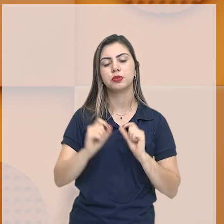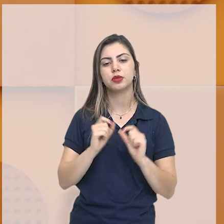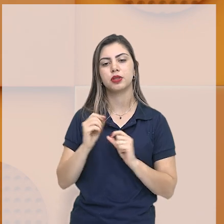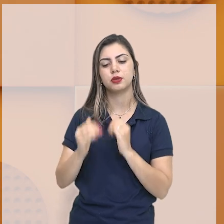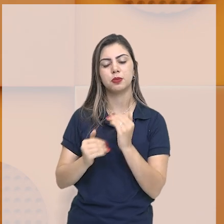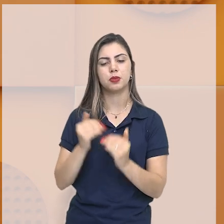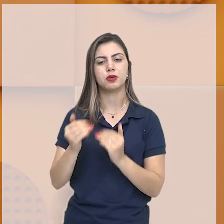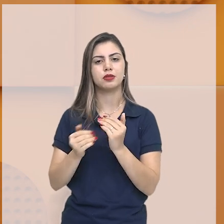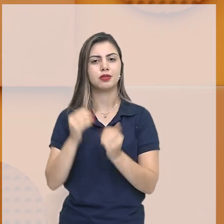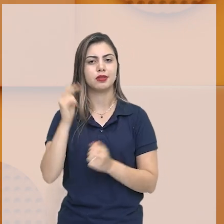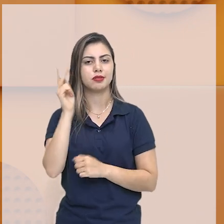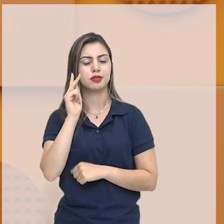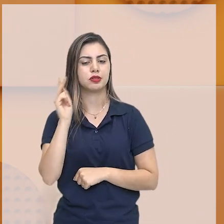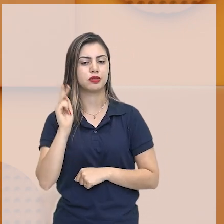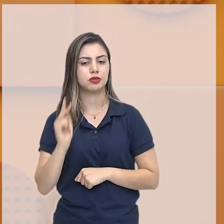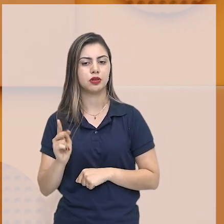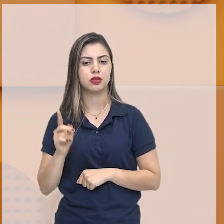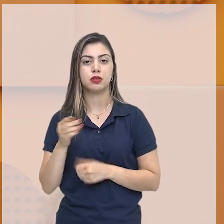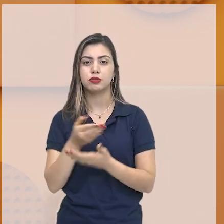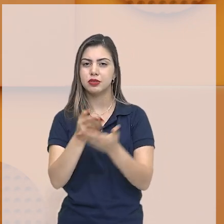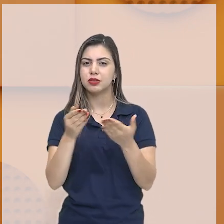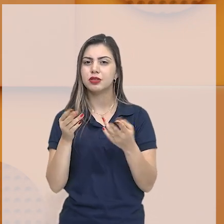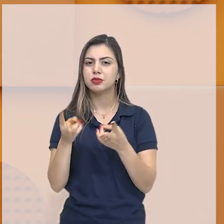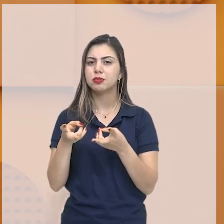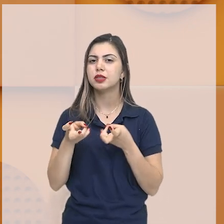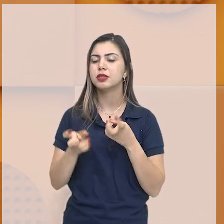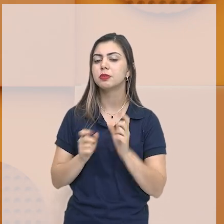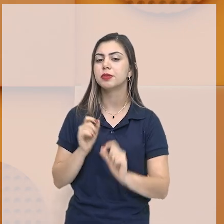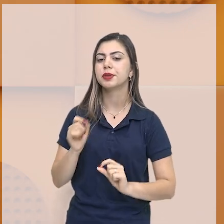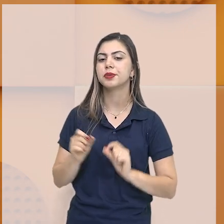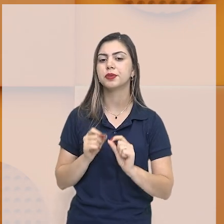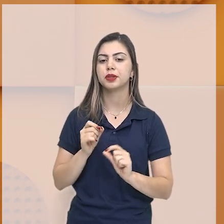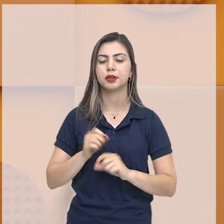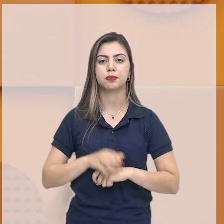processo histórico, você percebeu que